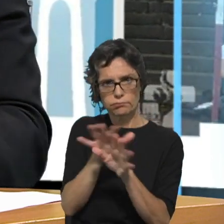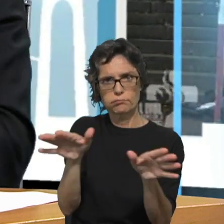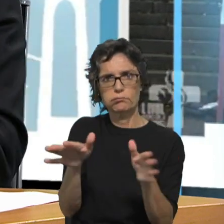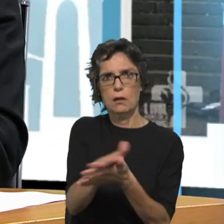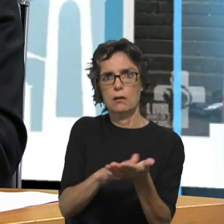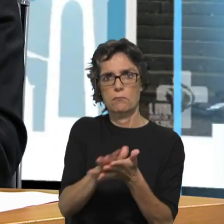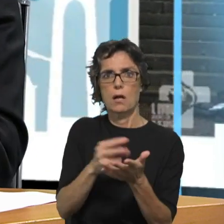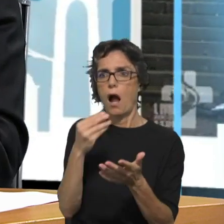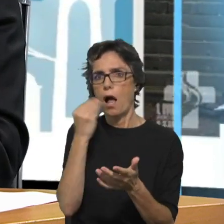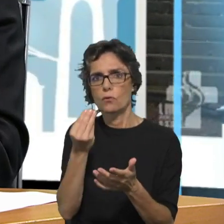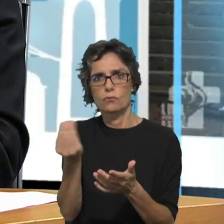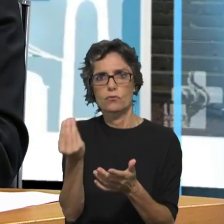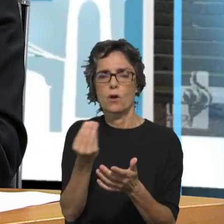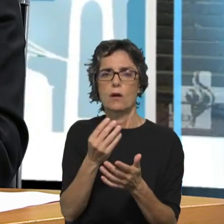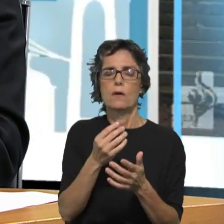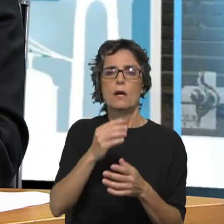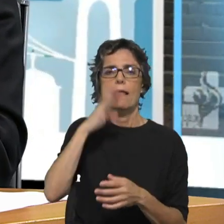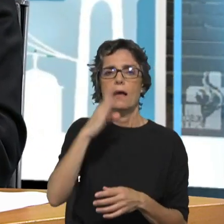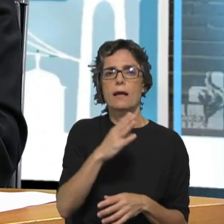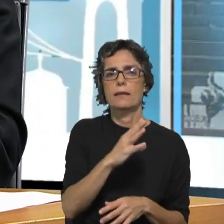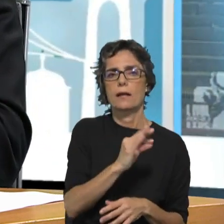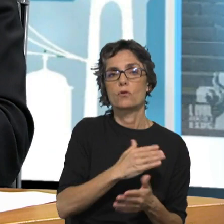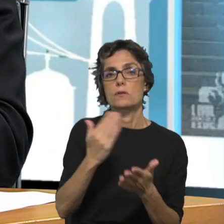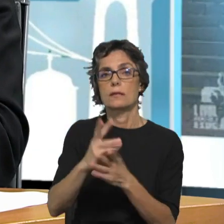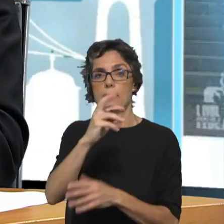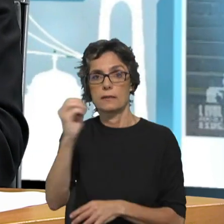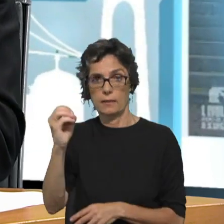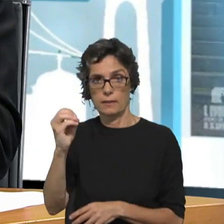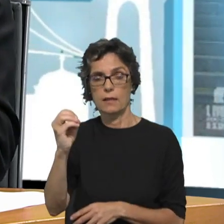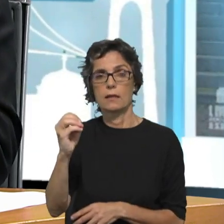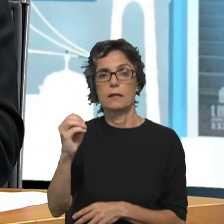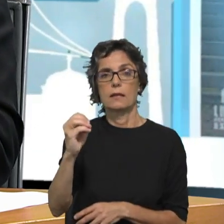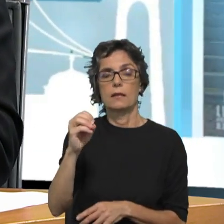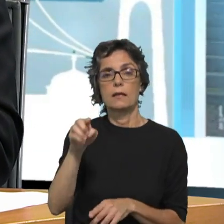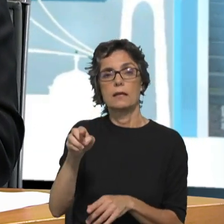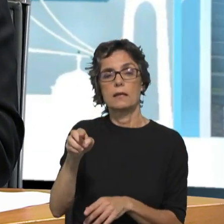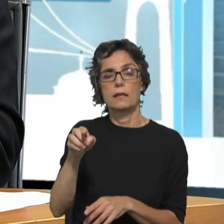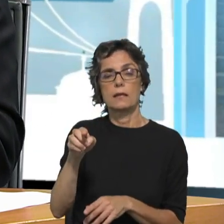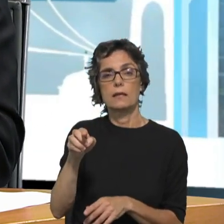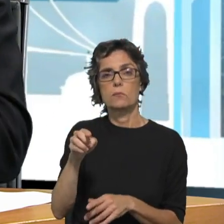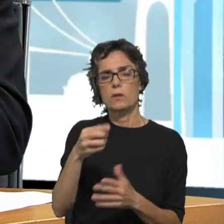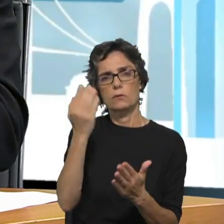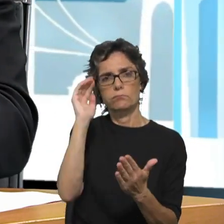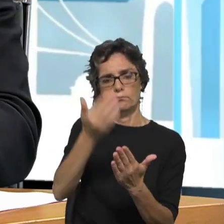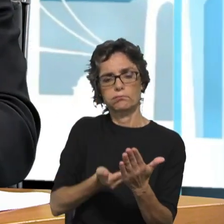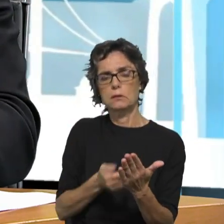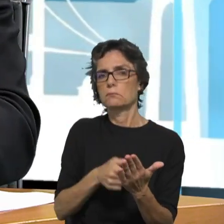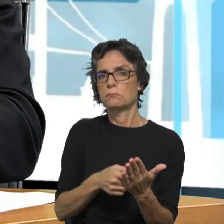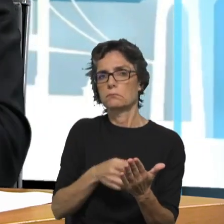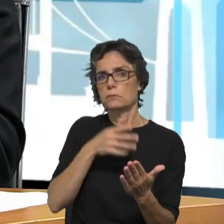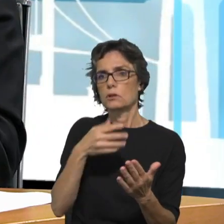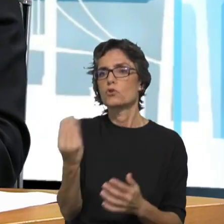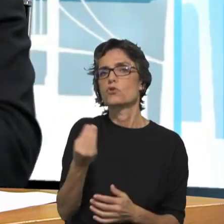entre os 14 e os 30, e, portanto, nesse sentido, na interpretação dos resultados, não podemos dizer os jovens